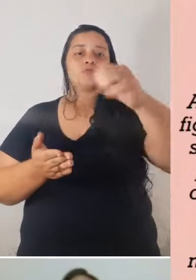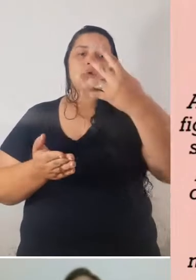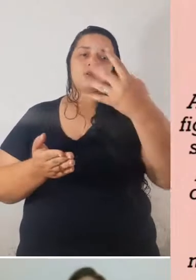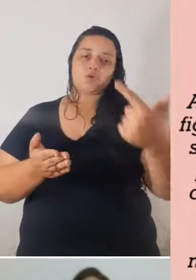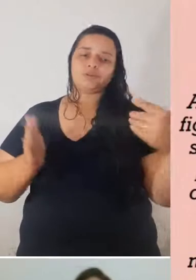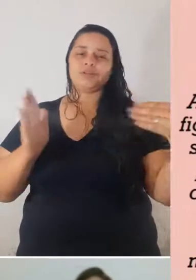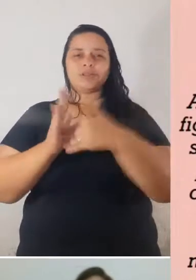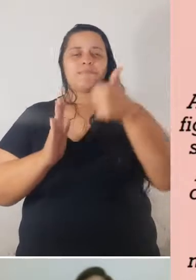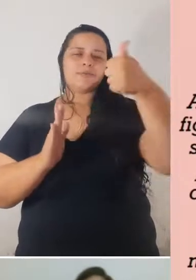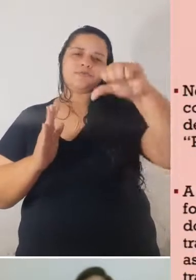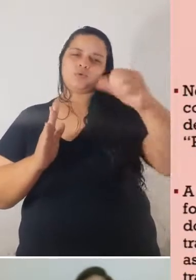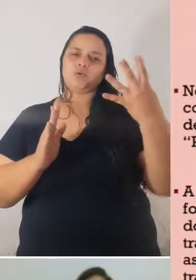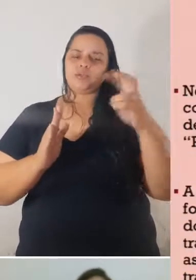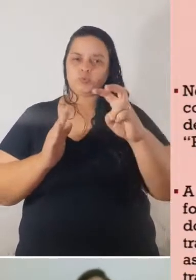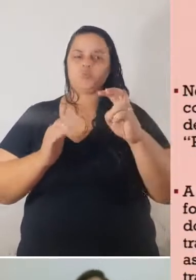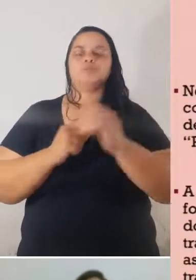até 1945.